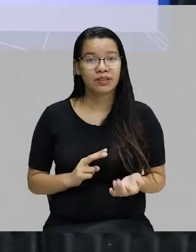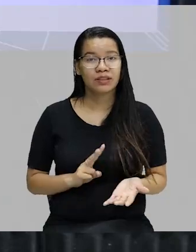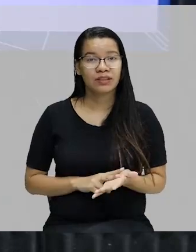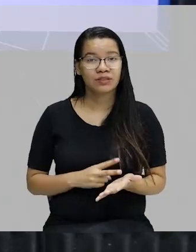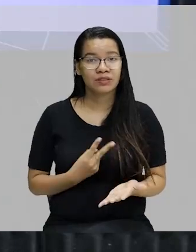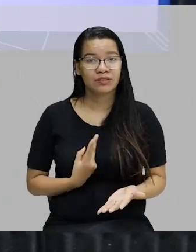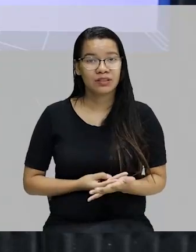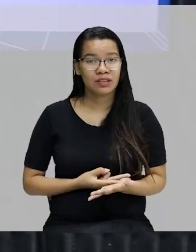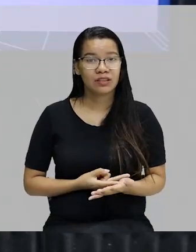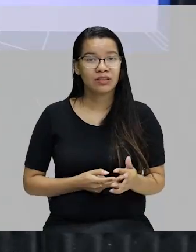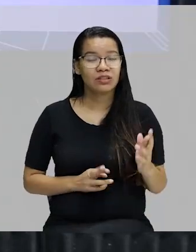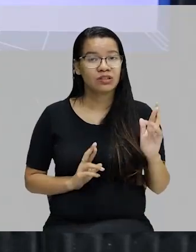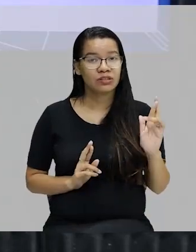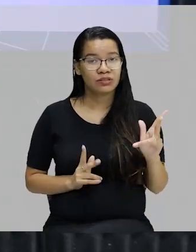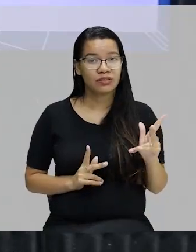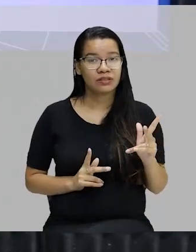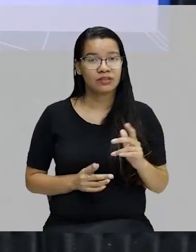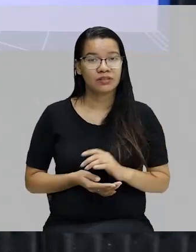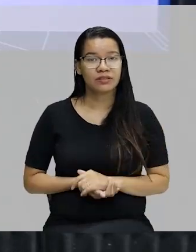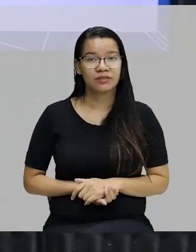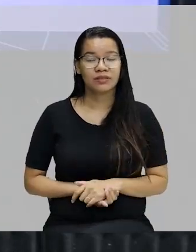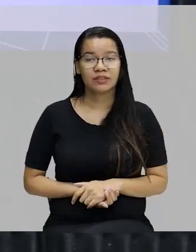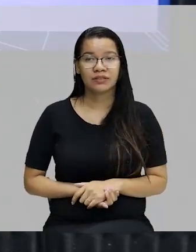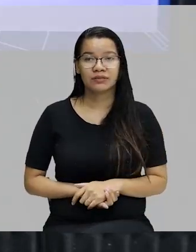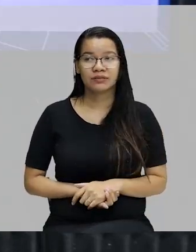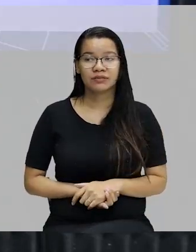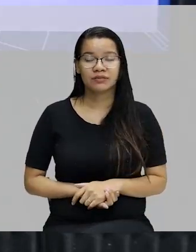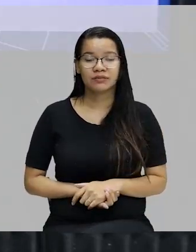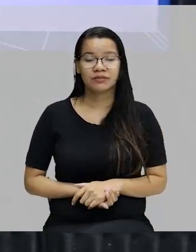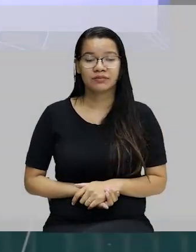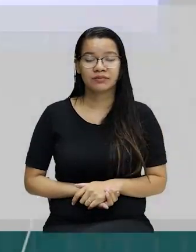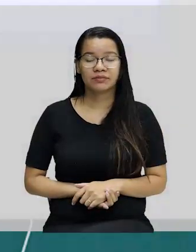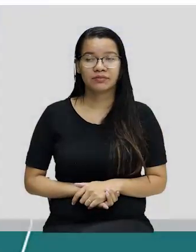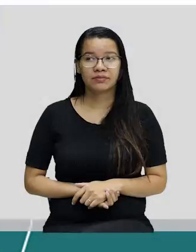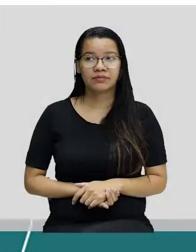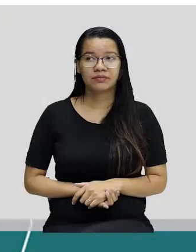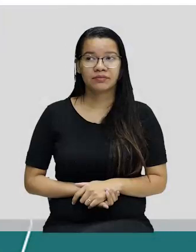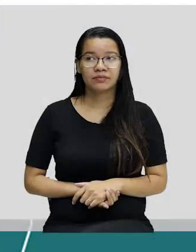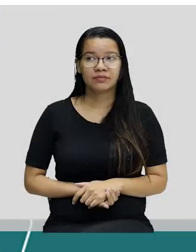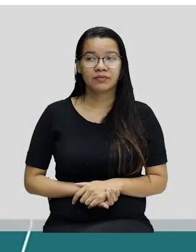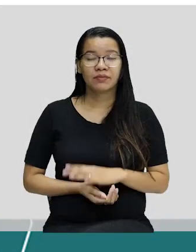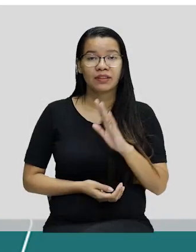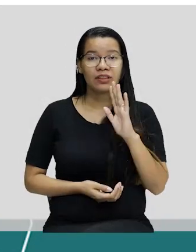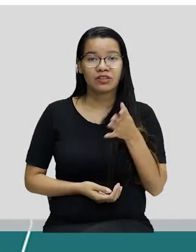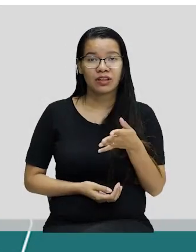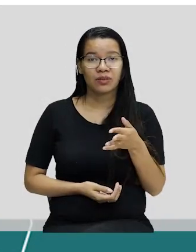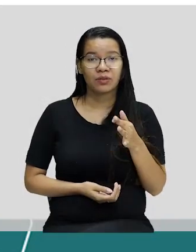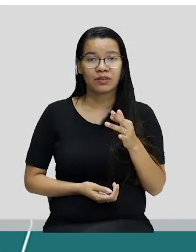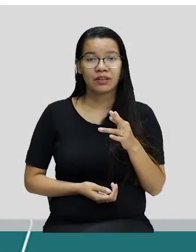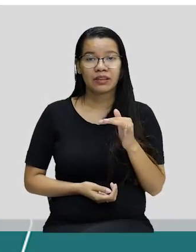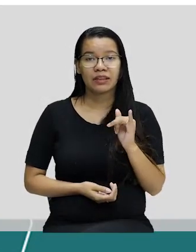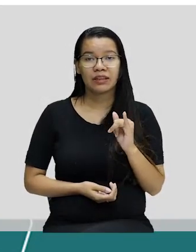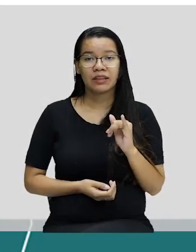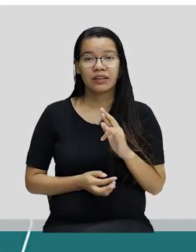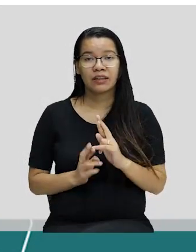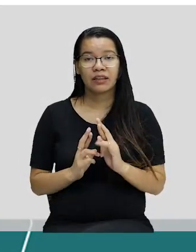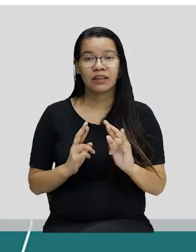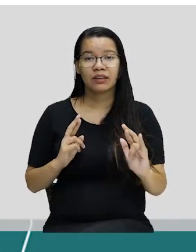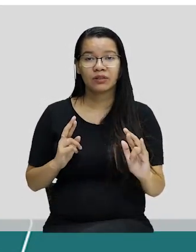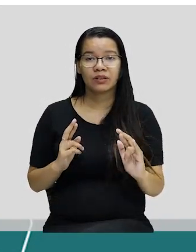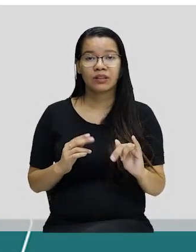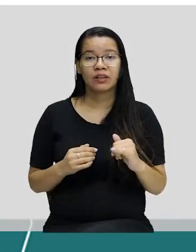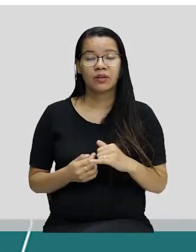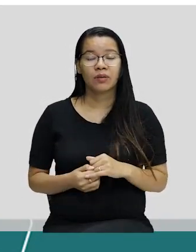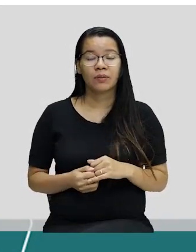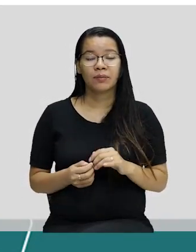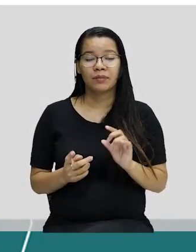de uma maneira distinta, tá? De uma maneira diferente do que foi apresentado. Já os advérbios irregulares são palavras que não vão